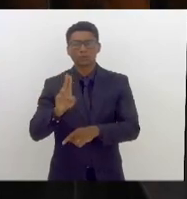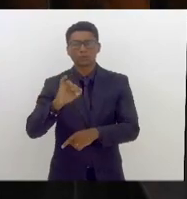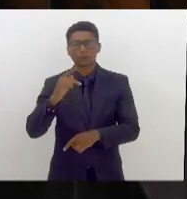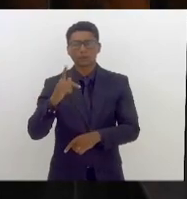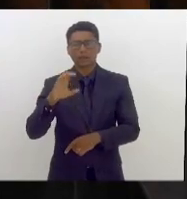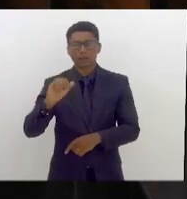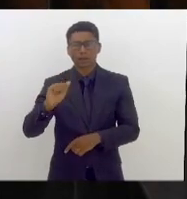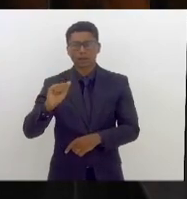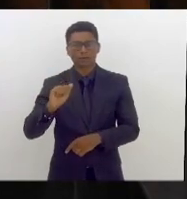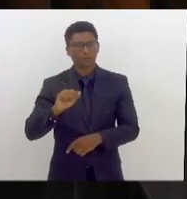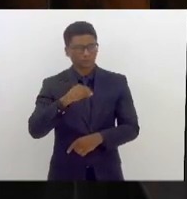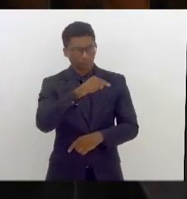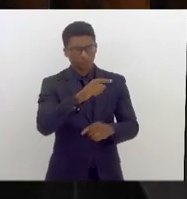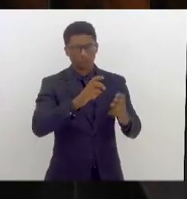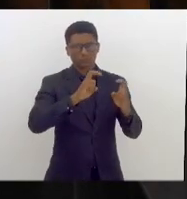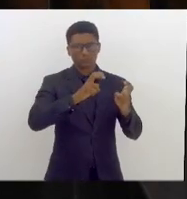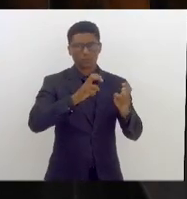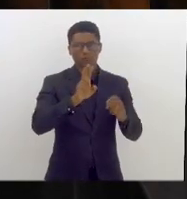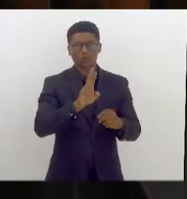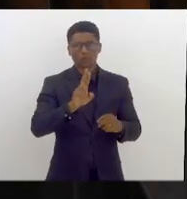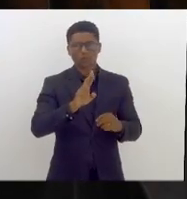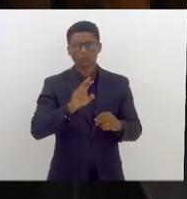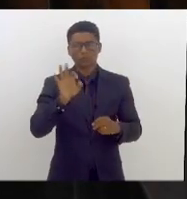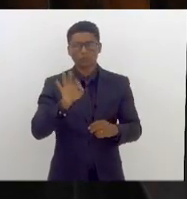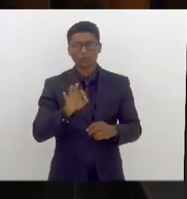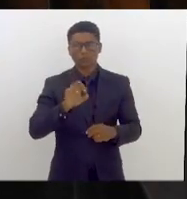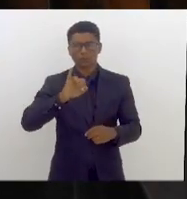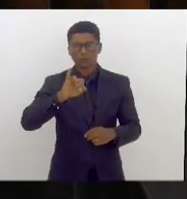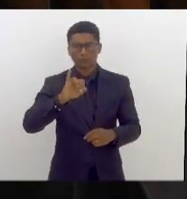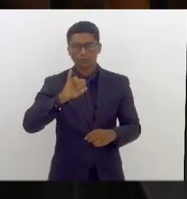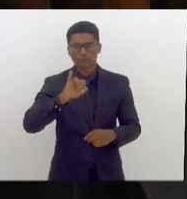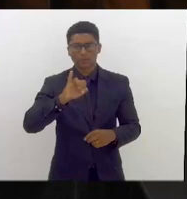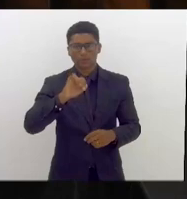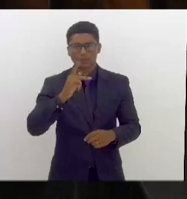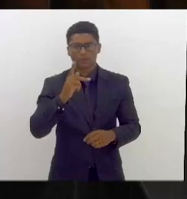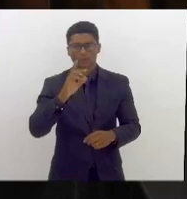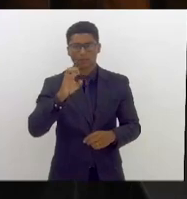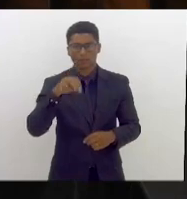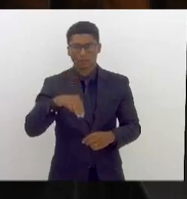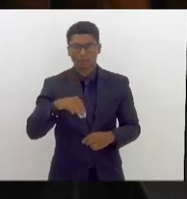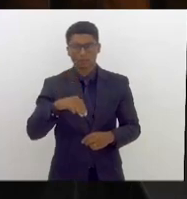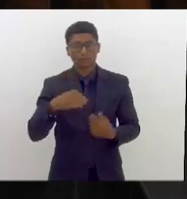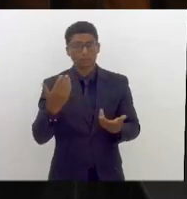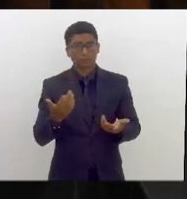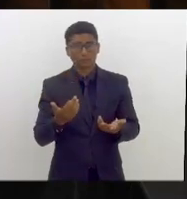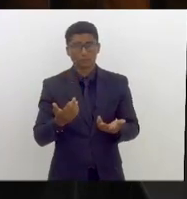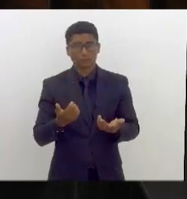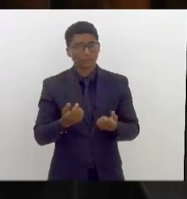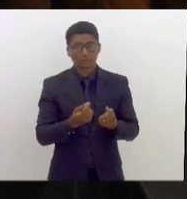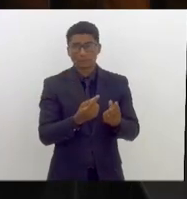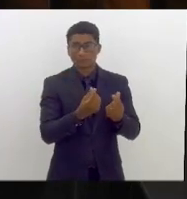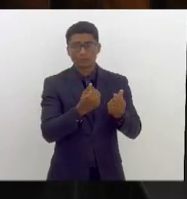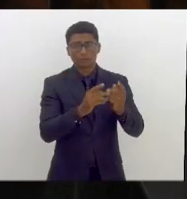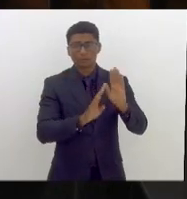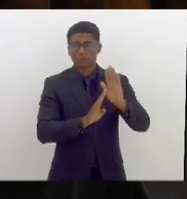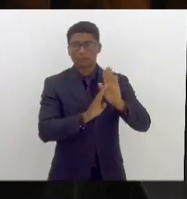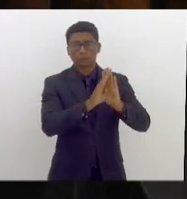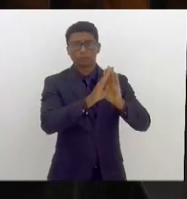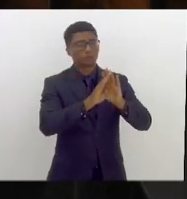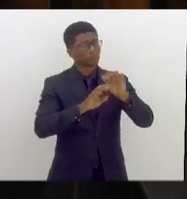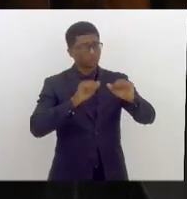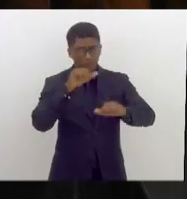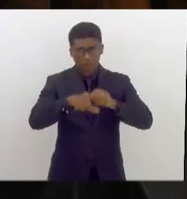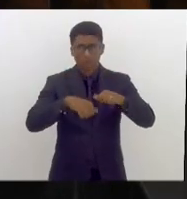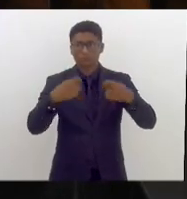com a concessionária de trens é o IGP-M, por isso que a passagem vai subindo estratosfericamente. Isso tem que ser alterado, tem que ter um novo termo